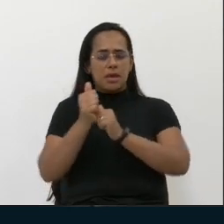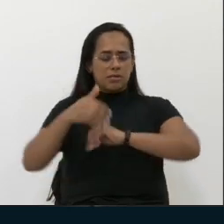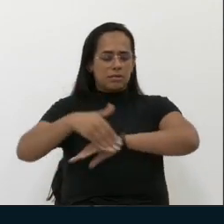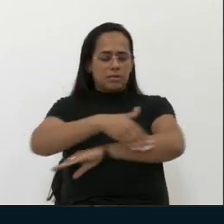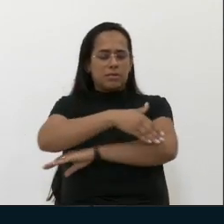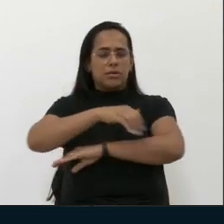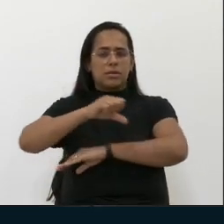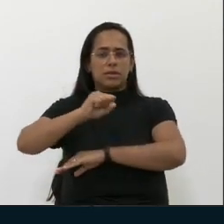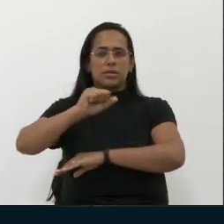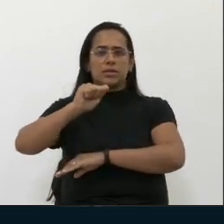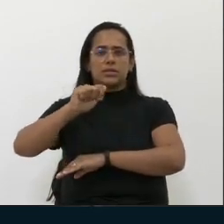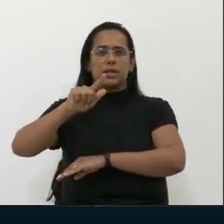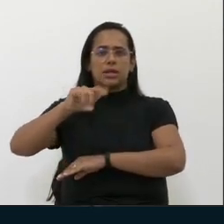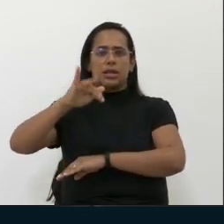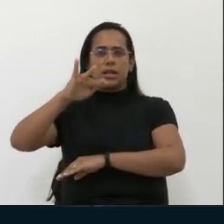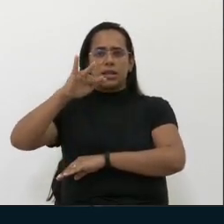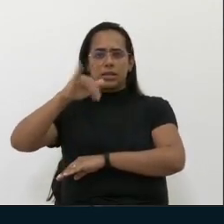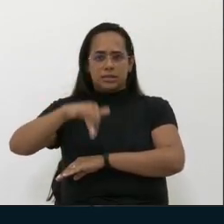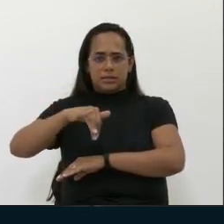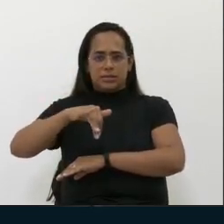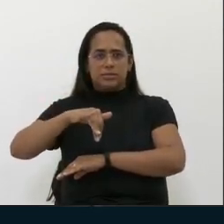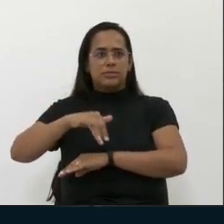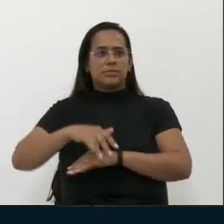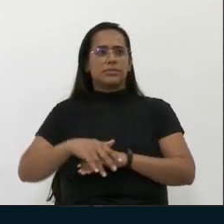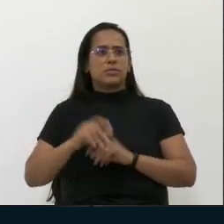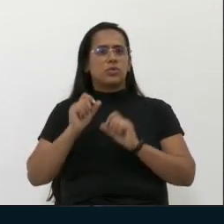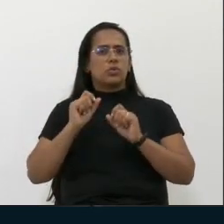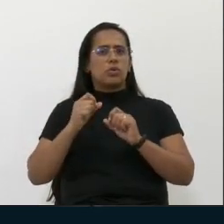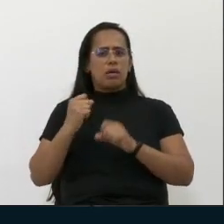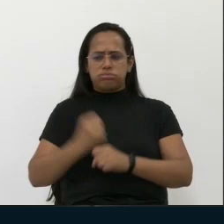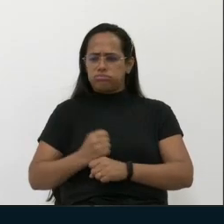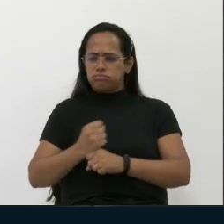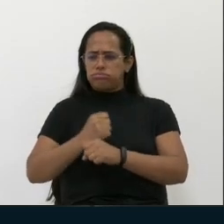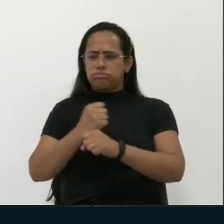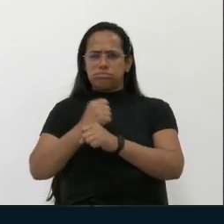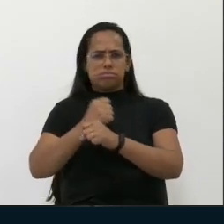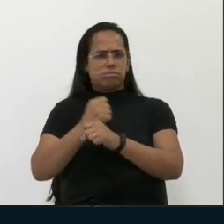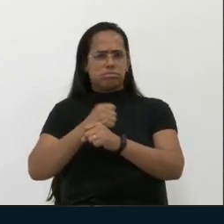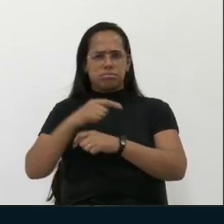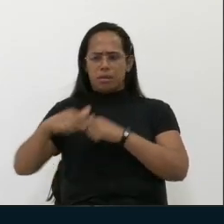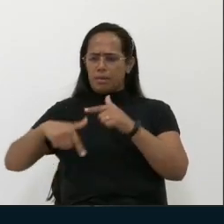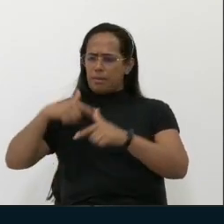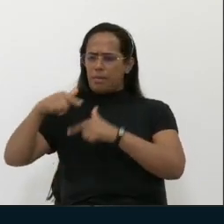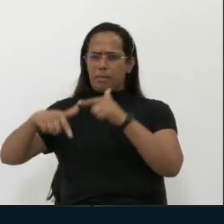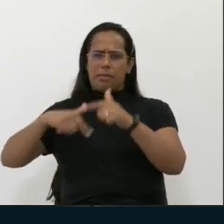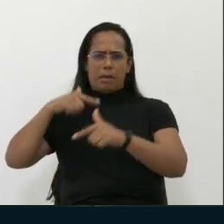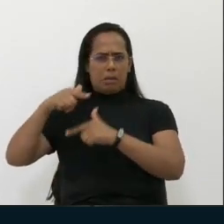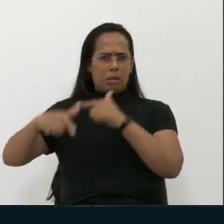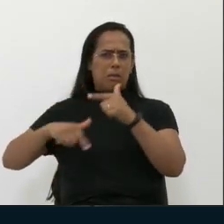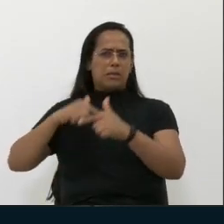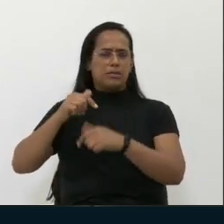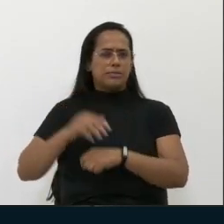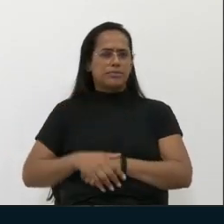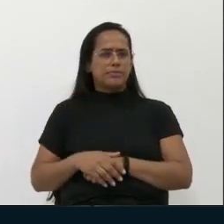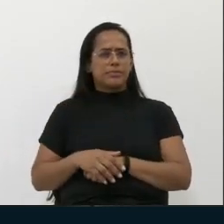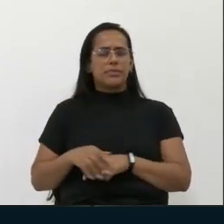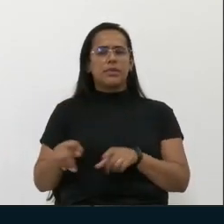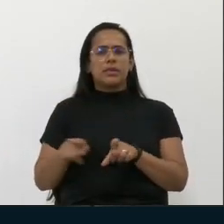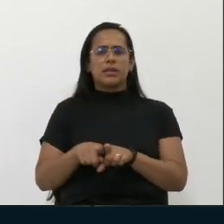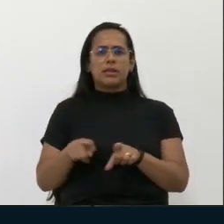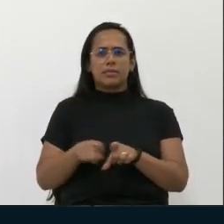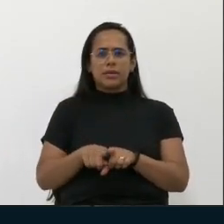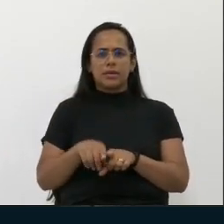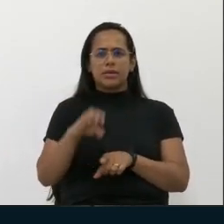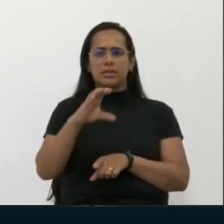está a todo vapor a obra. Você vai lá no Parque Secap, o acesso ao aeroporto, que é horrível, que é a empresa privada que